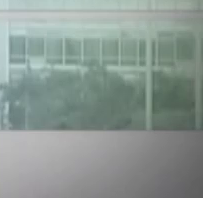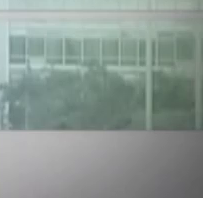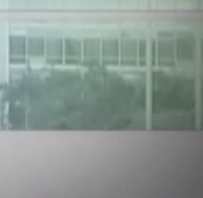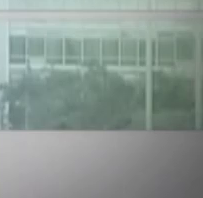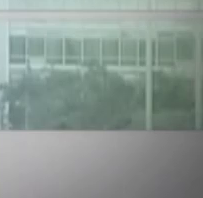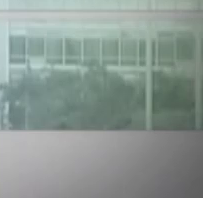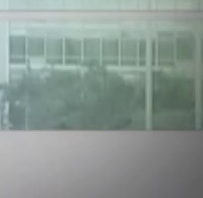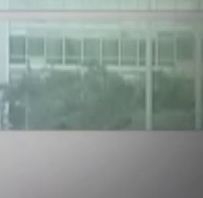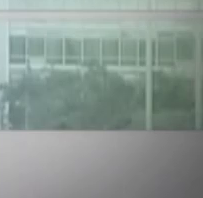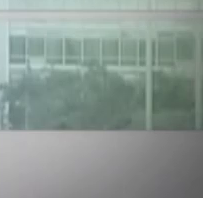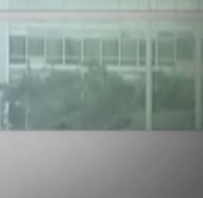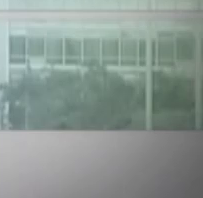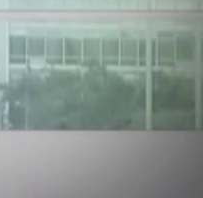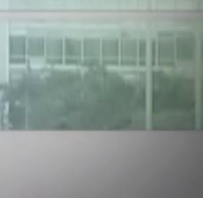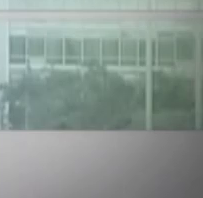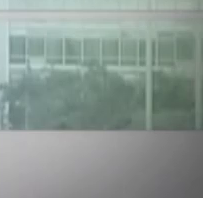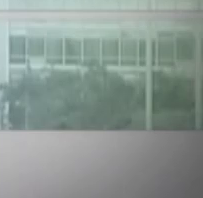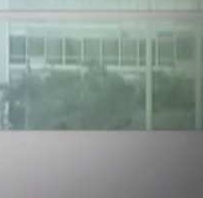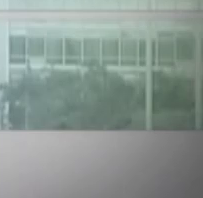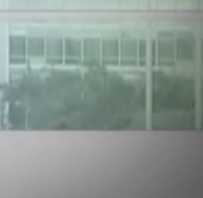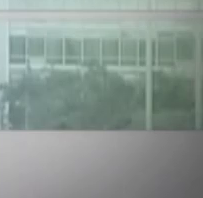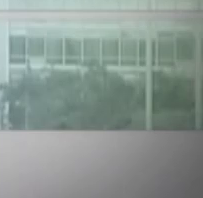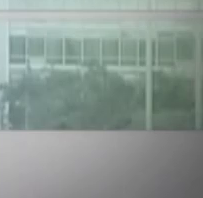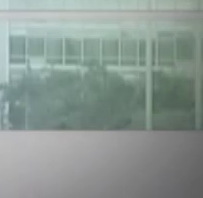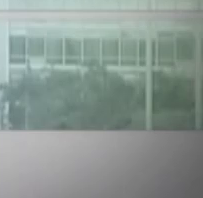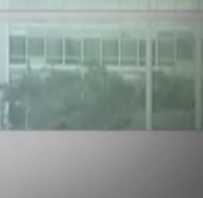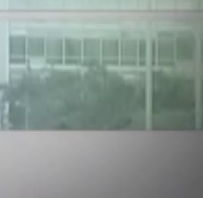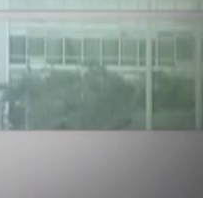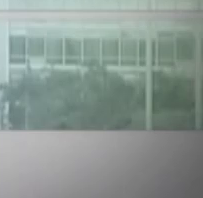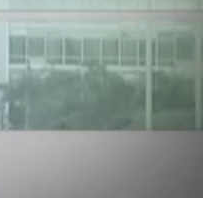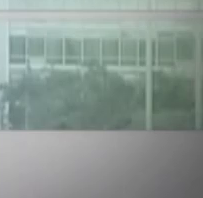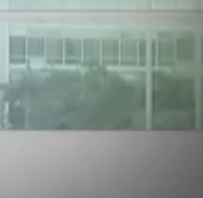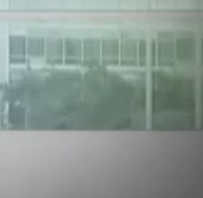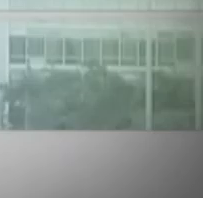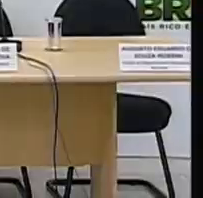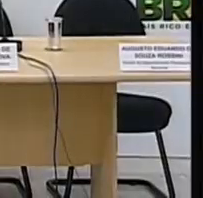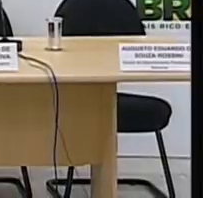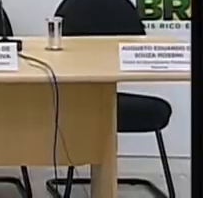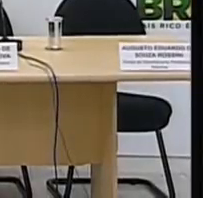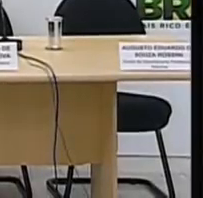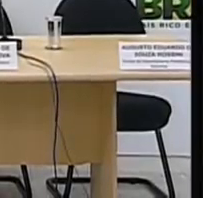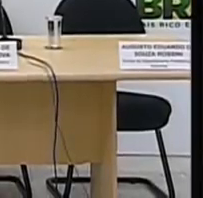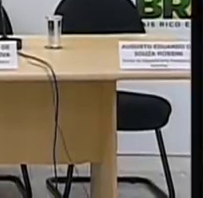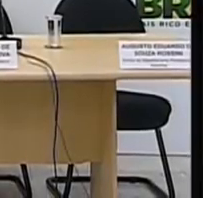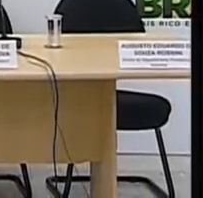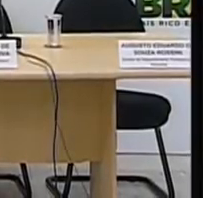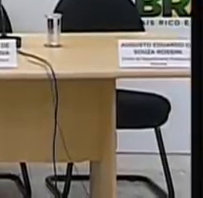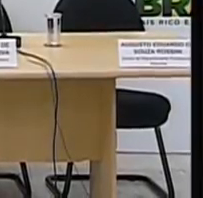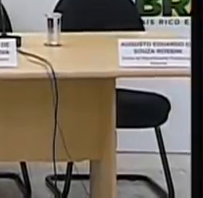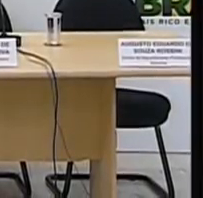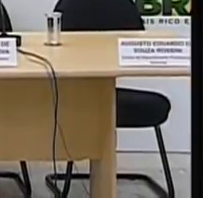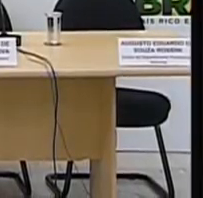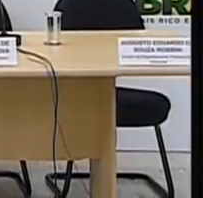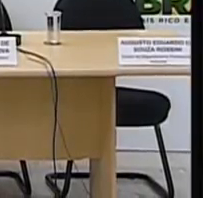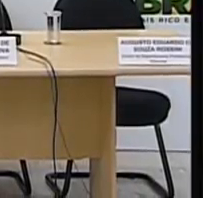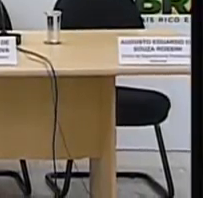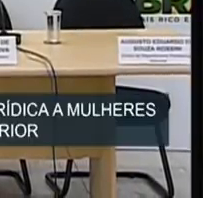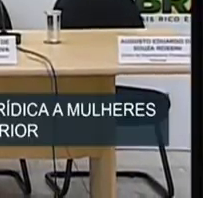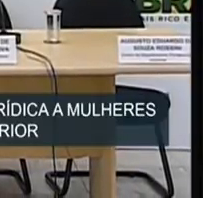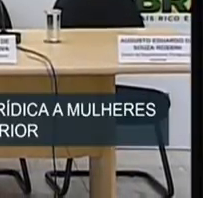Olá, bom dia. Interrompemos a programação para transmitir ao vivo de Brasília a cerimônia de assinatura de um acordo de cooperação técnica